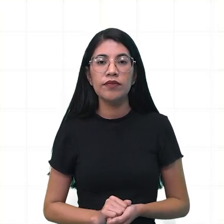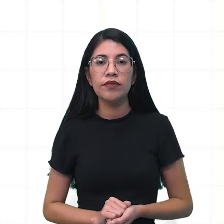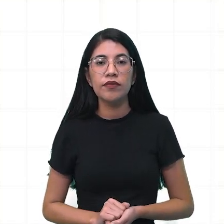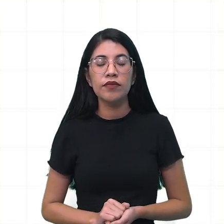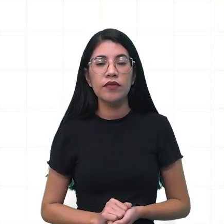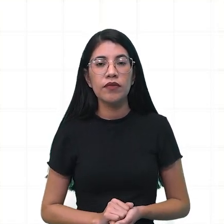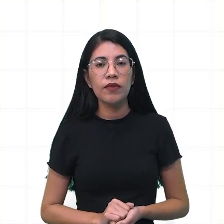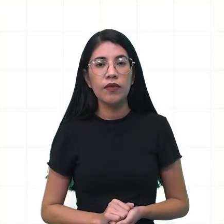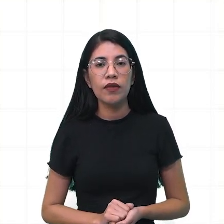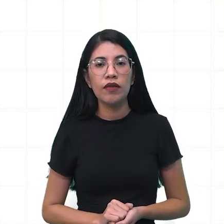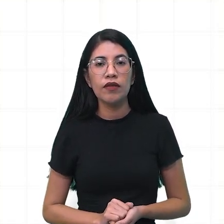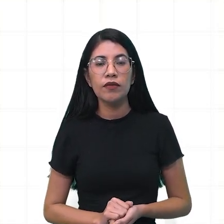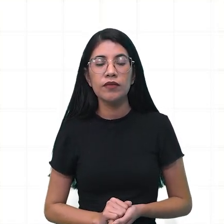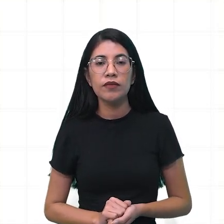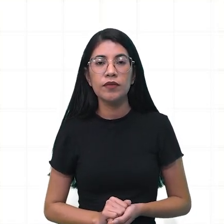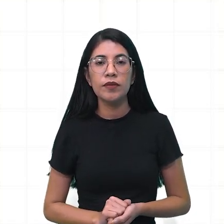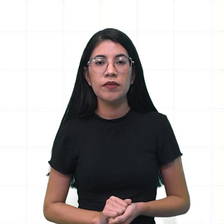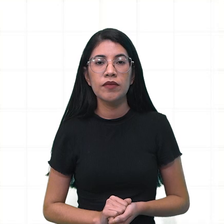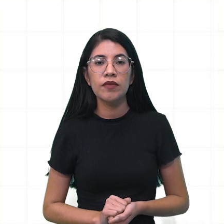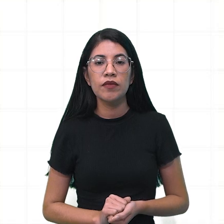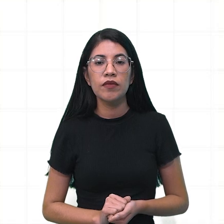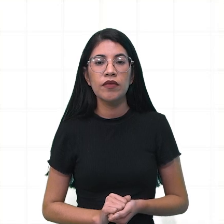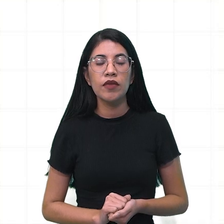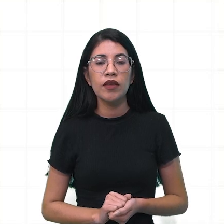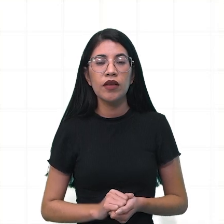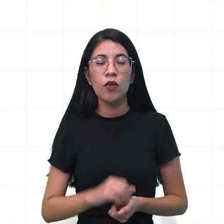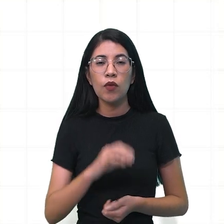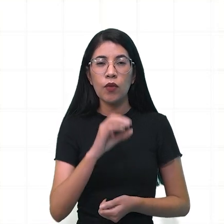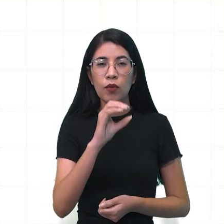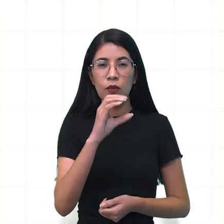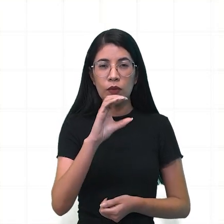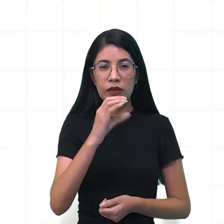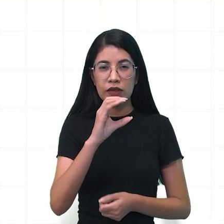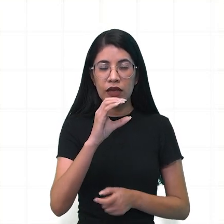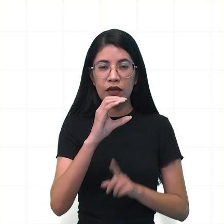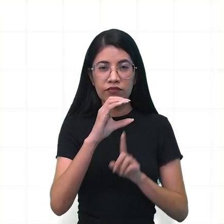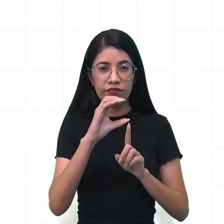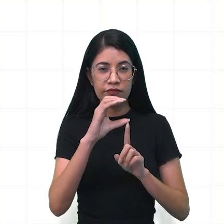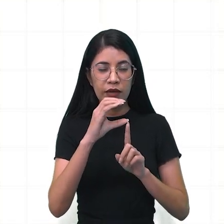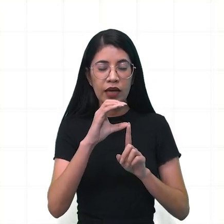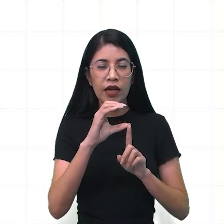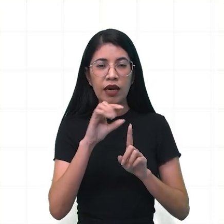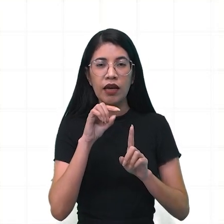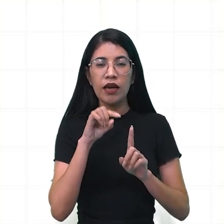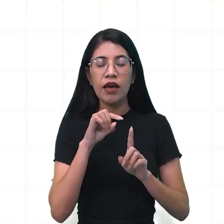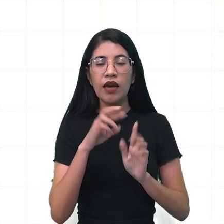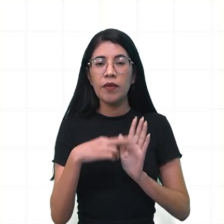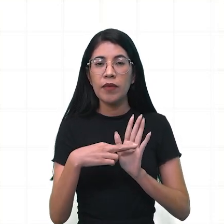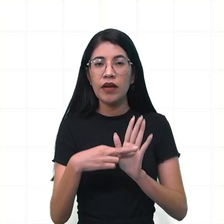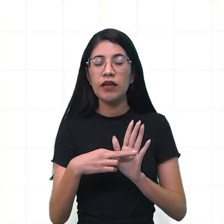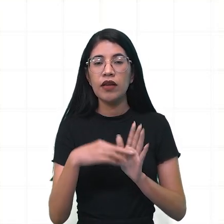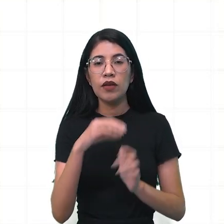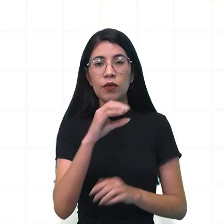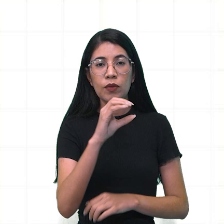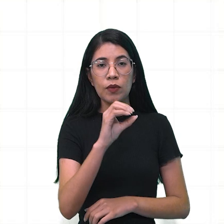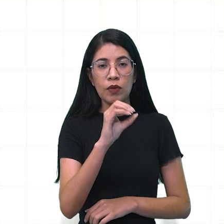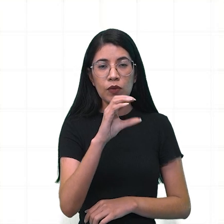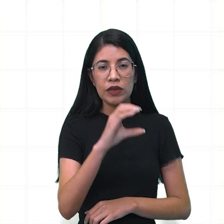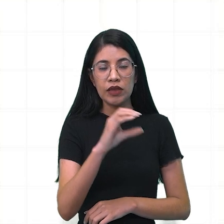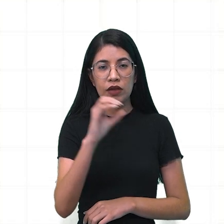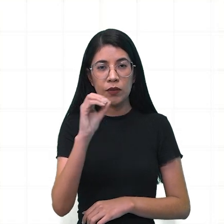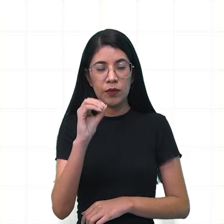veja o gra celus que é representado por essa letrinha né com essa com essa bolinha aí em cima